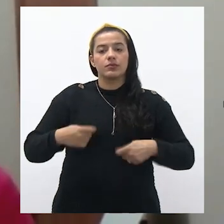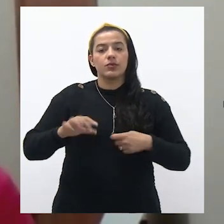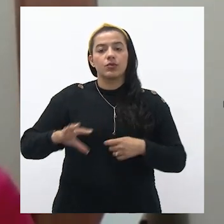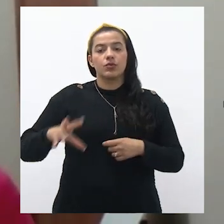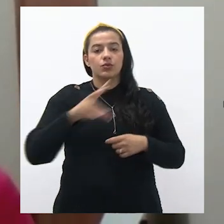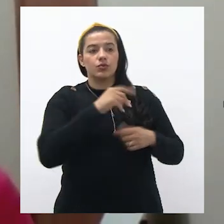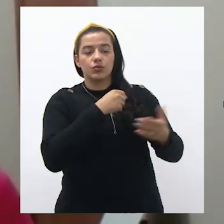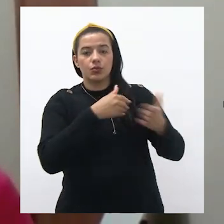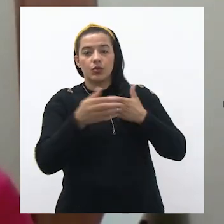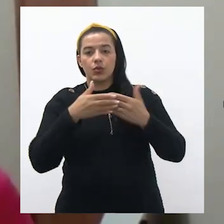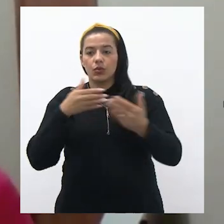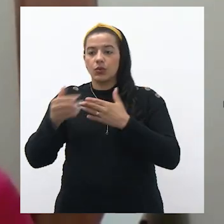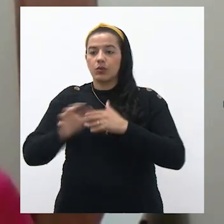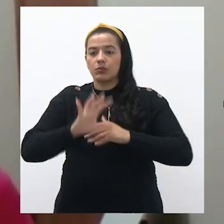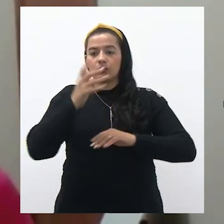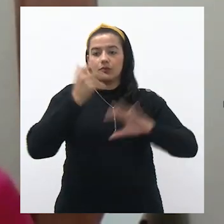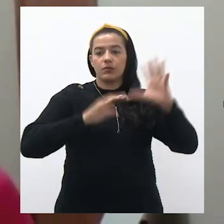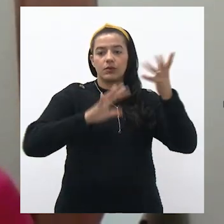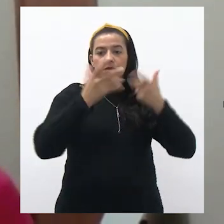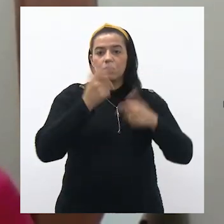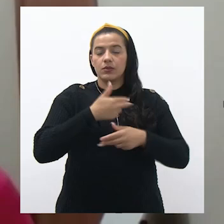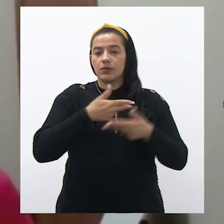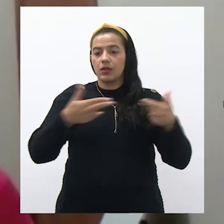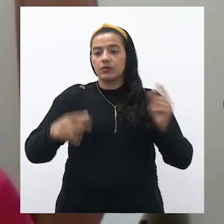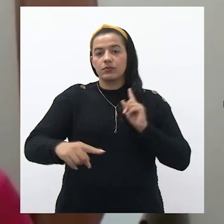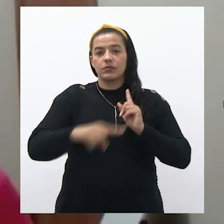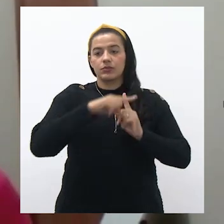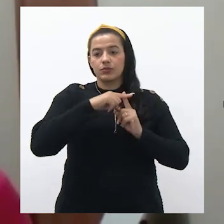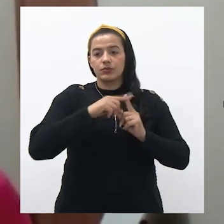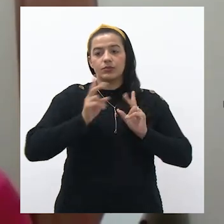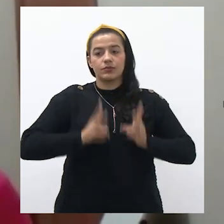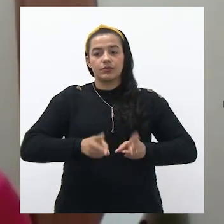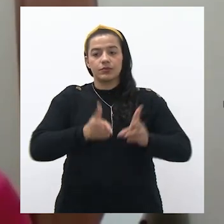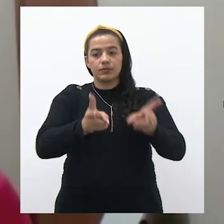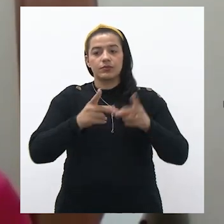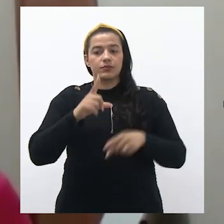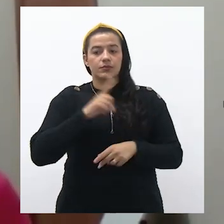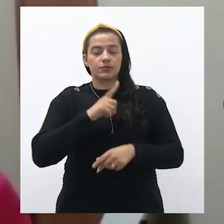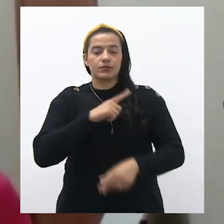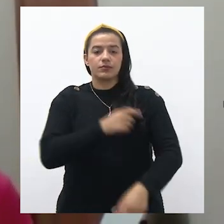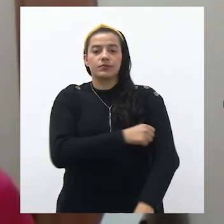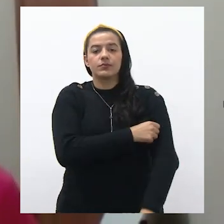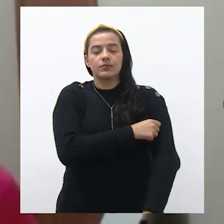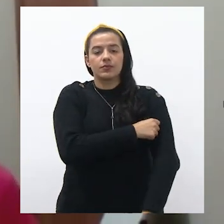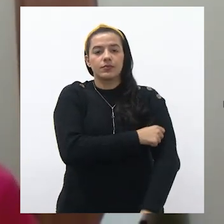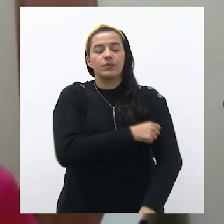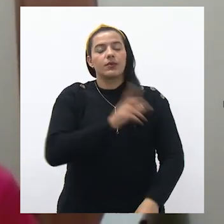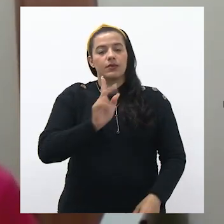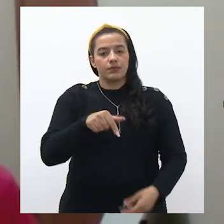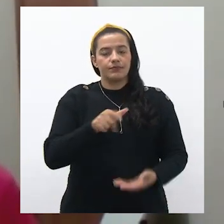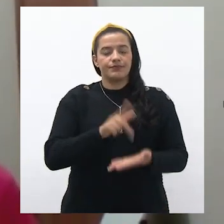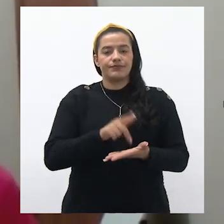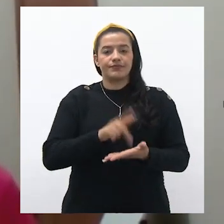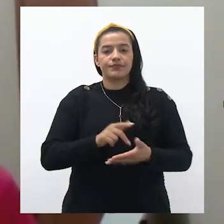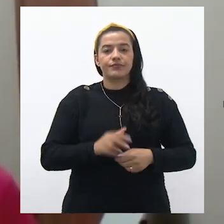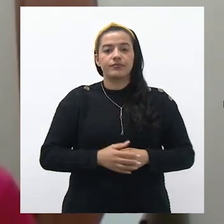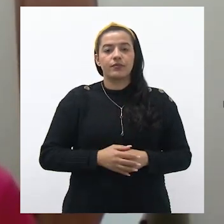qualquer situação, mesmo sendo a pior, algo positivo. Sempre há, e é verdade.